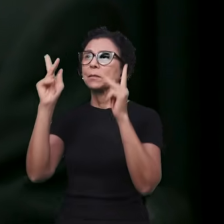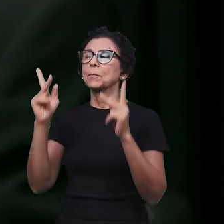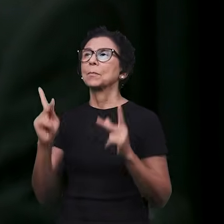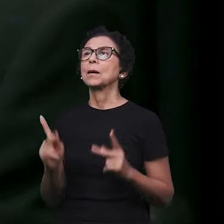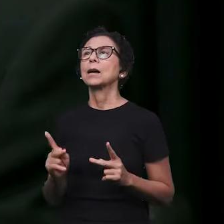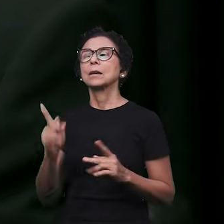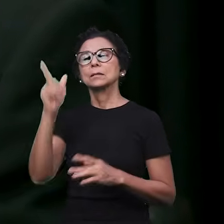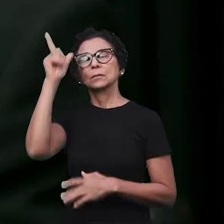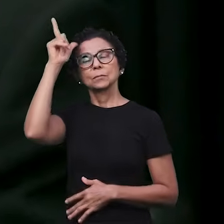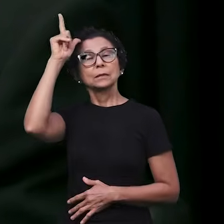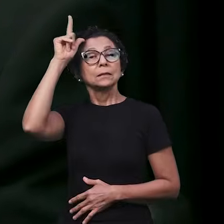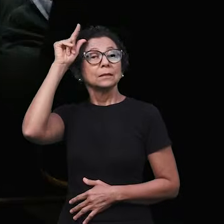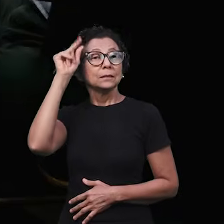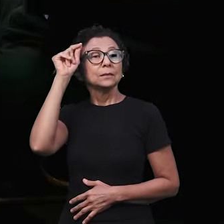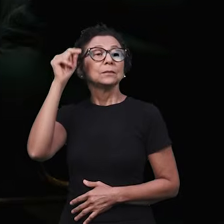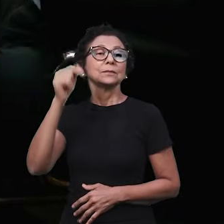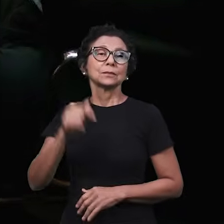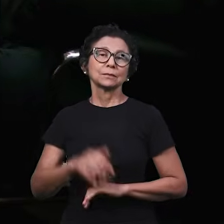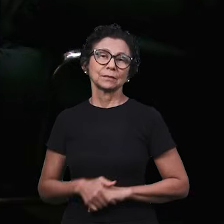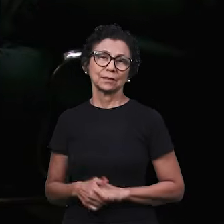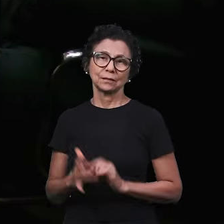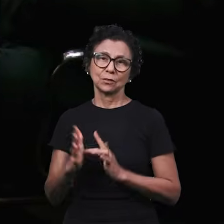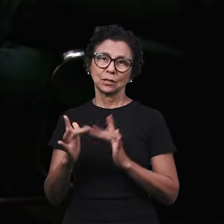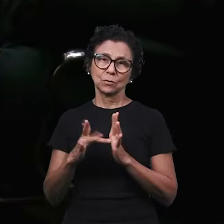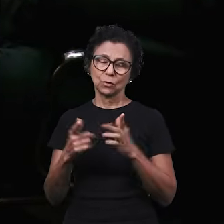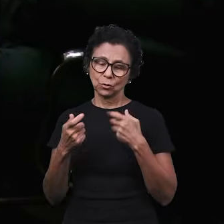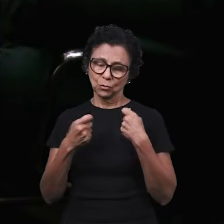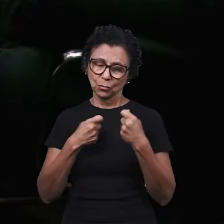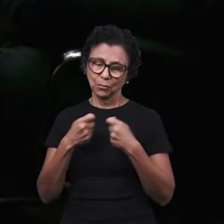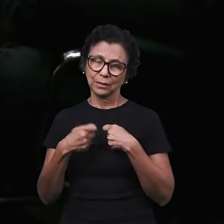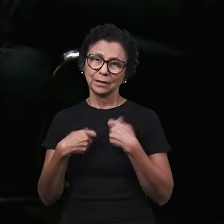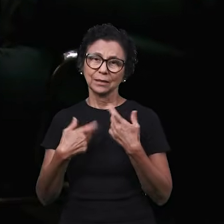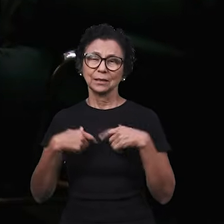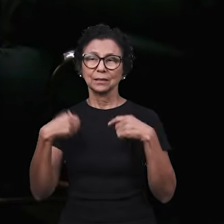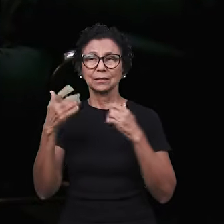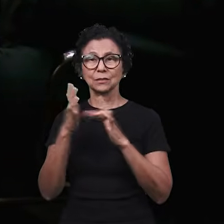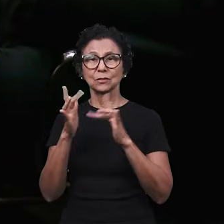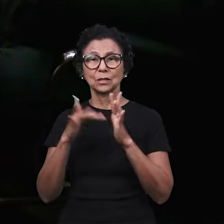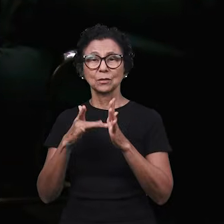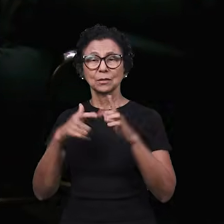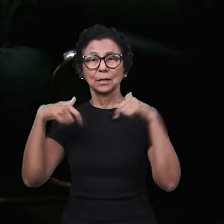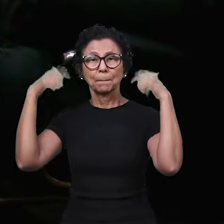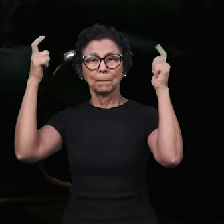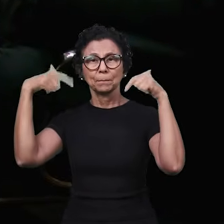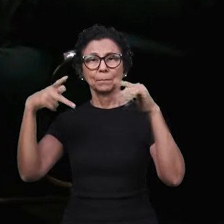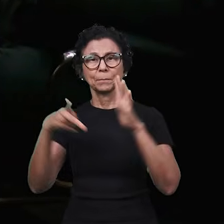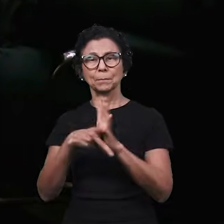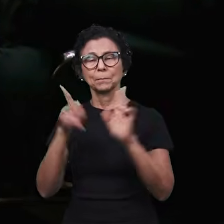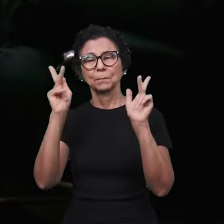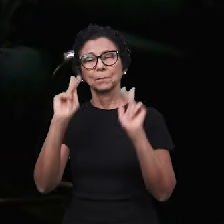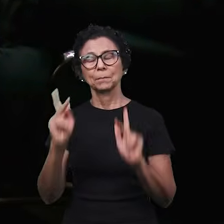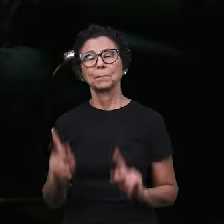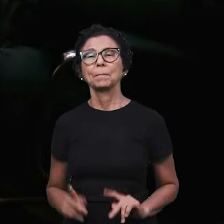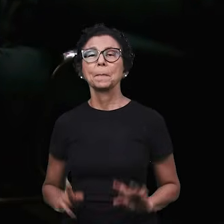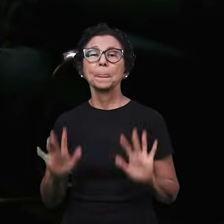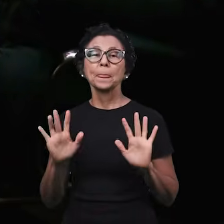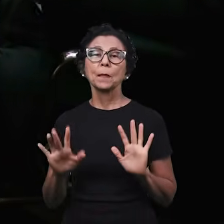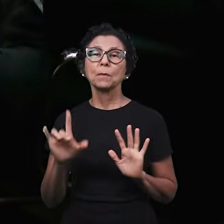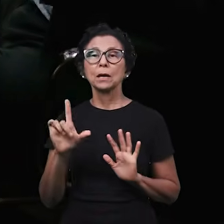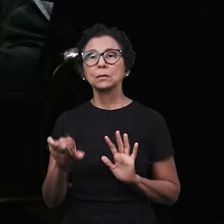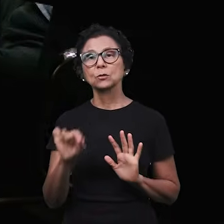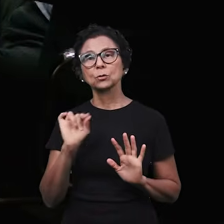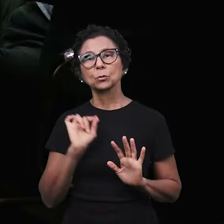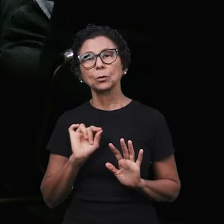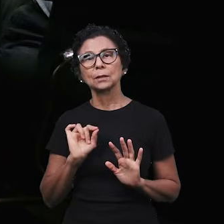do Senhor, que é a presença de Jesus na sua vida, que é o príncipe da paz, né? Isso Glória a glorioso. Deus. Isso é muita